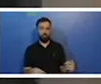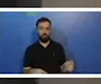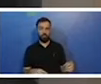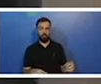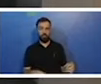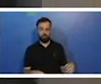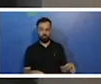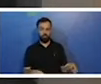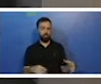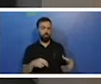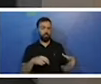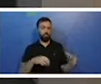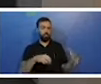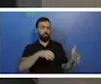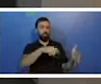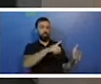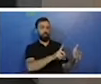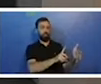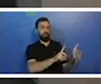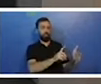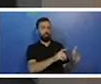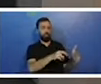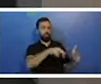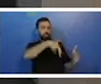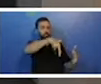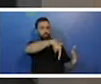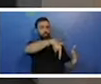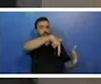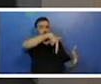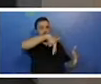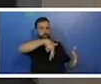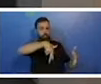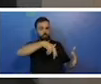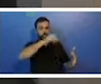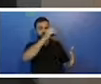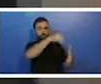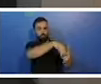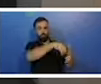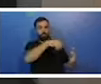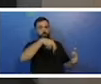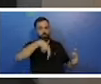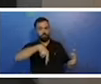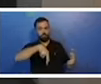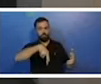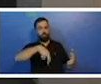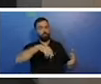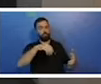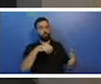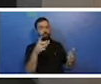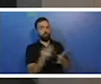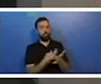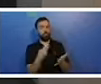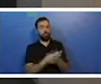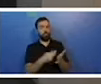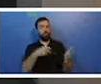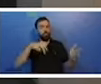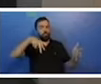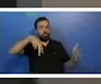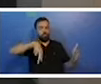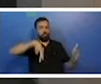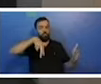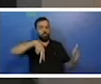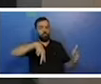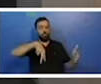se eu acertar eu vou para o número 2 e assim por diante se eu errar eu permaneço na que eu errei